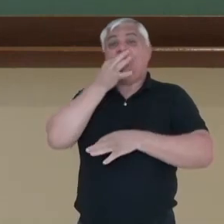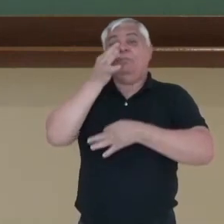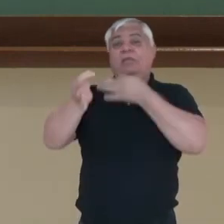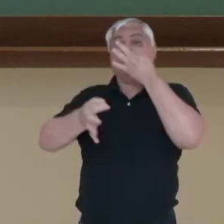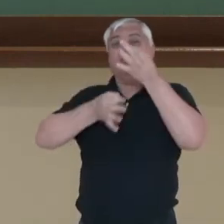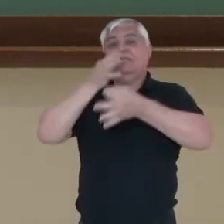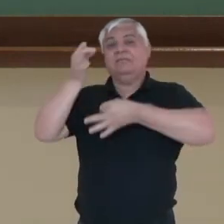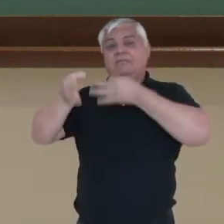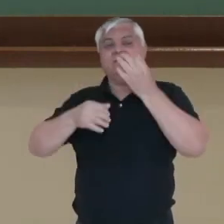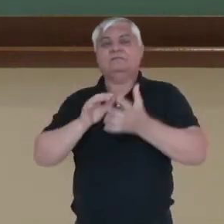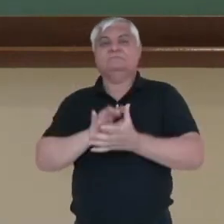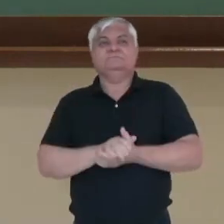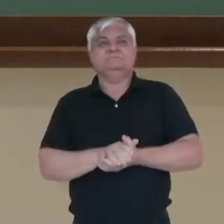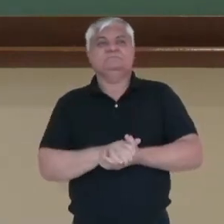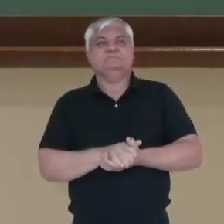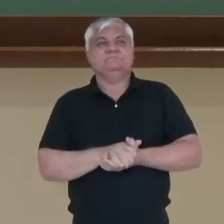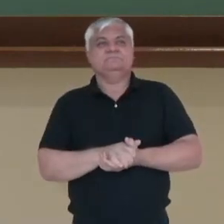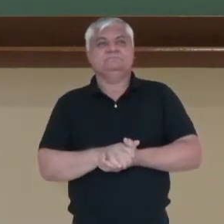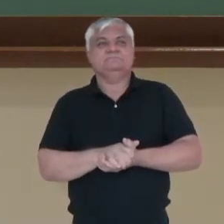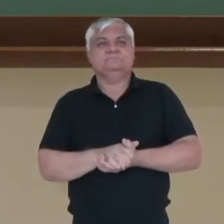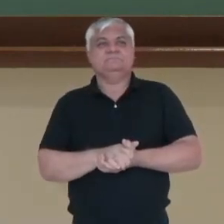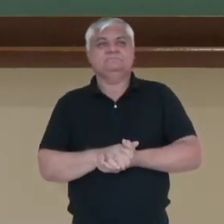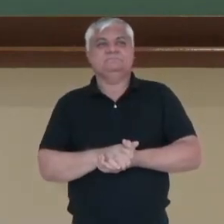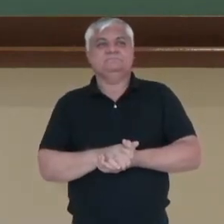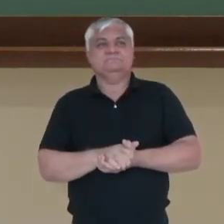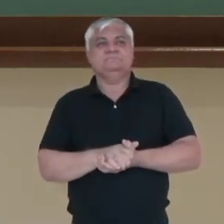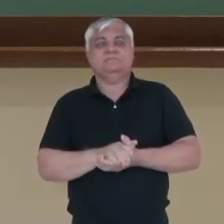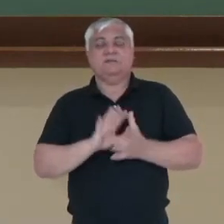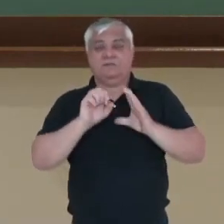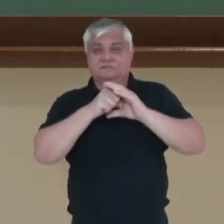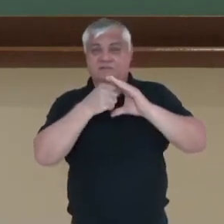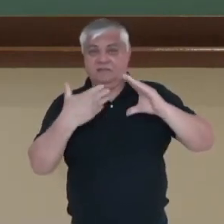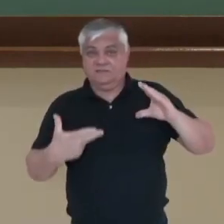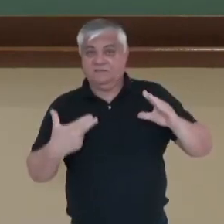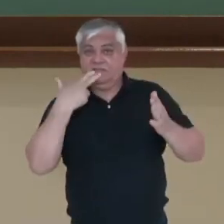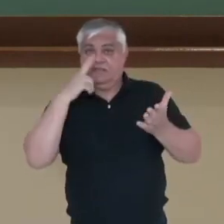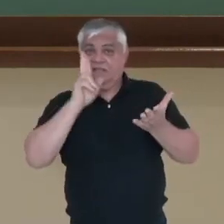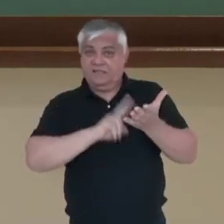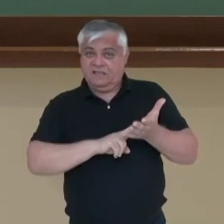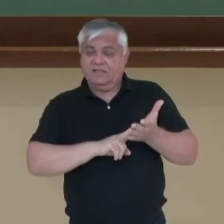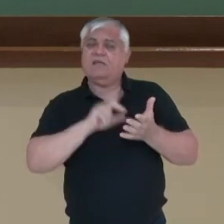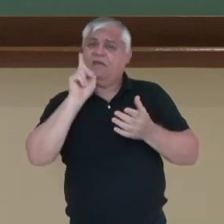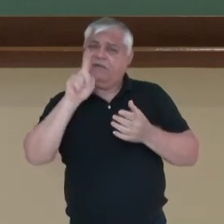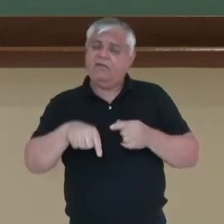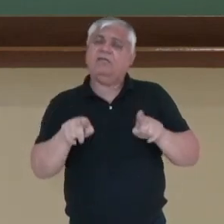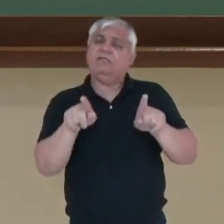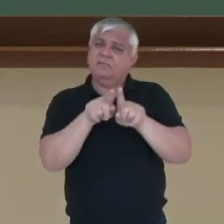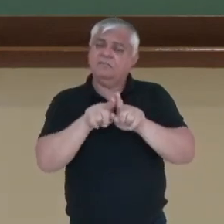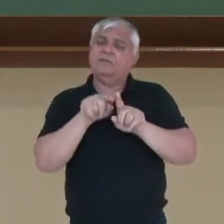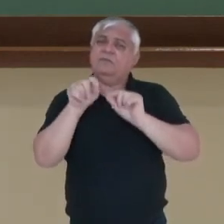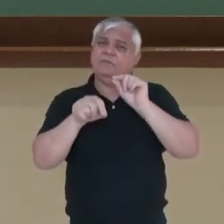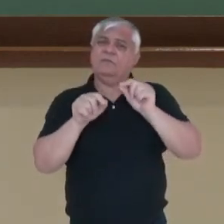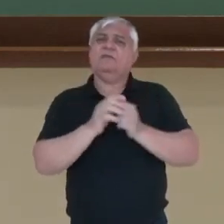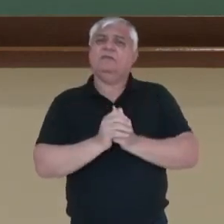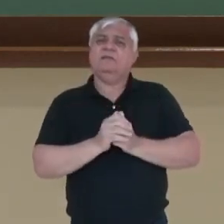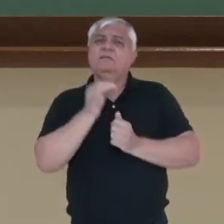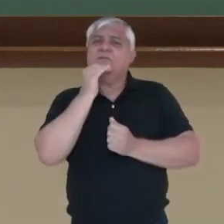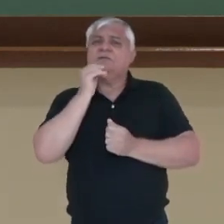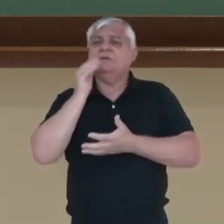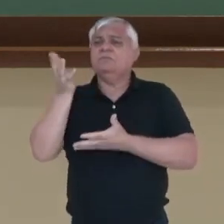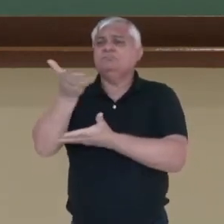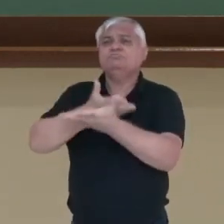sugestões e reivindicações. Então, as características das cartas são também em relação a quê? À